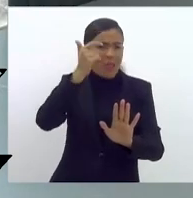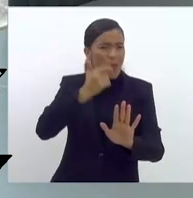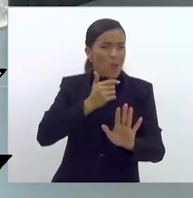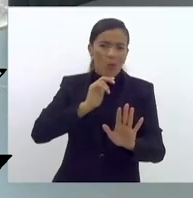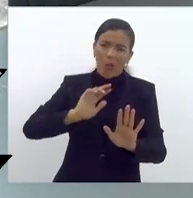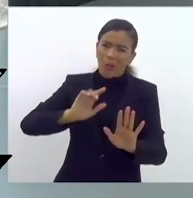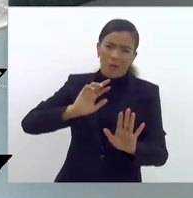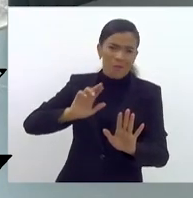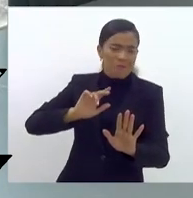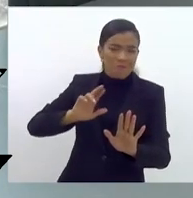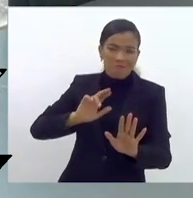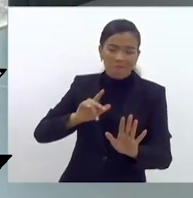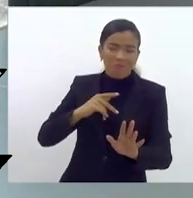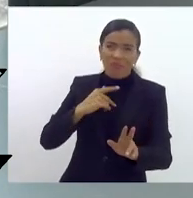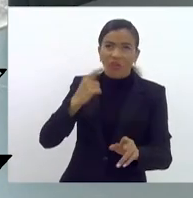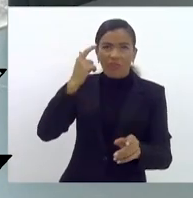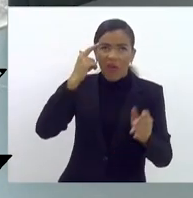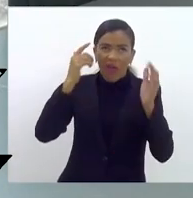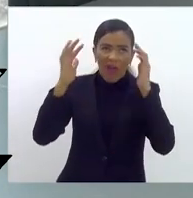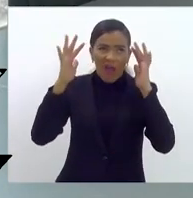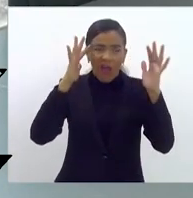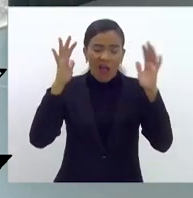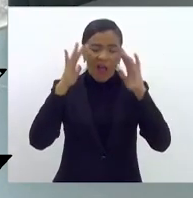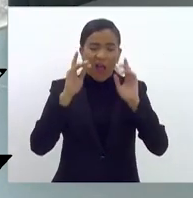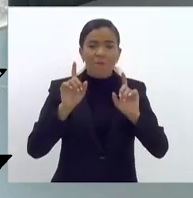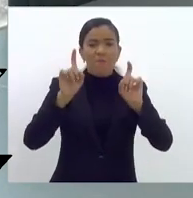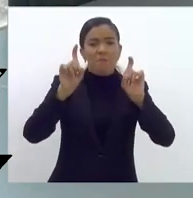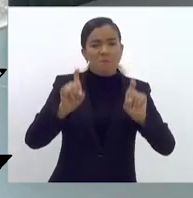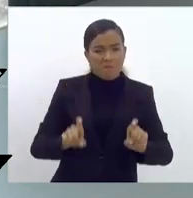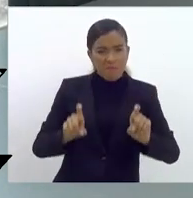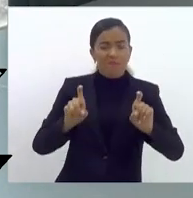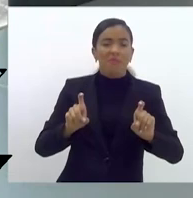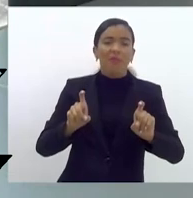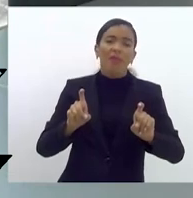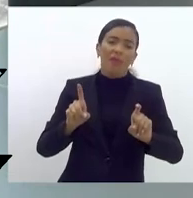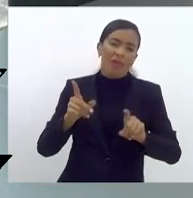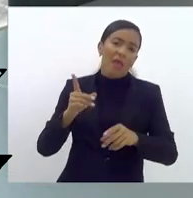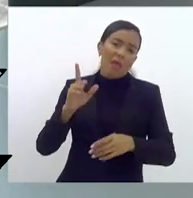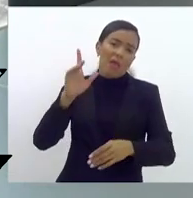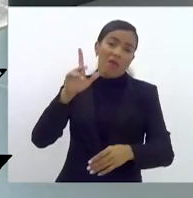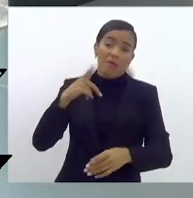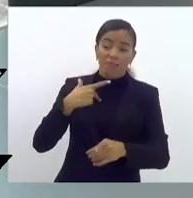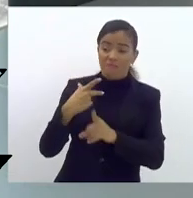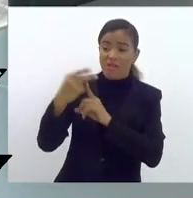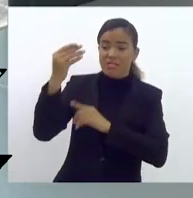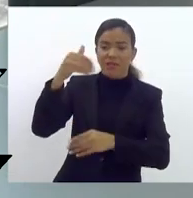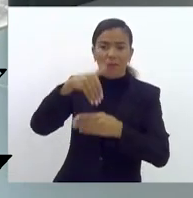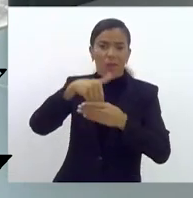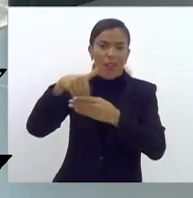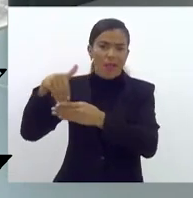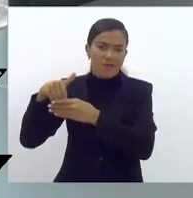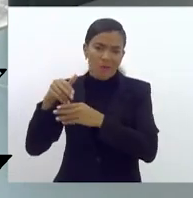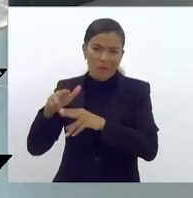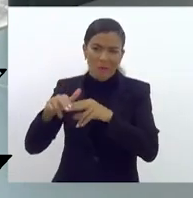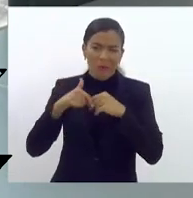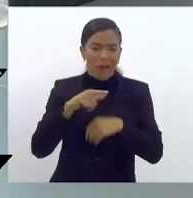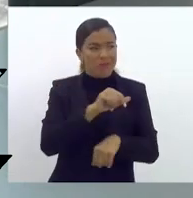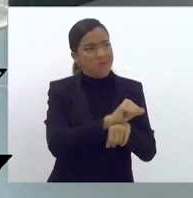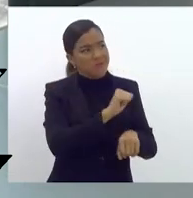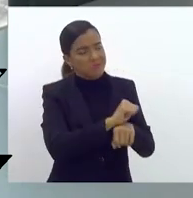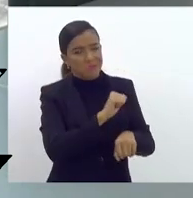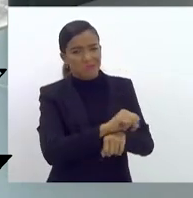me ficar preso no meu mandato que tenha vontade Popular atrelada a um parecer de um técnico do